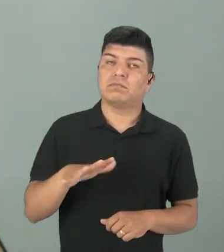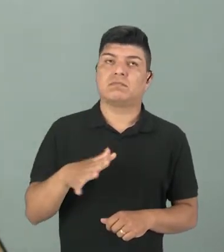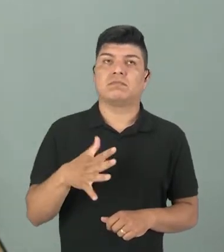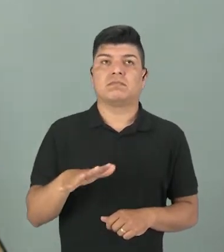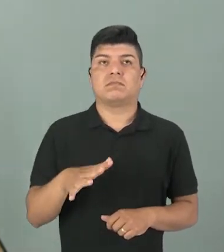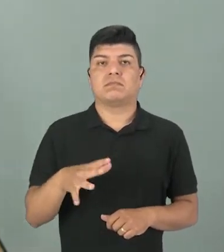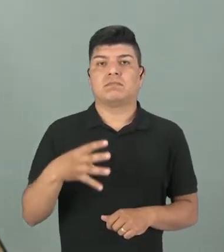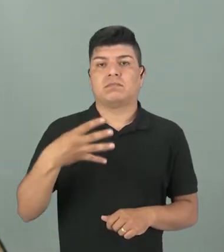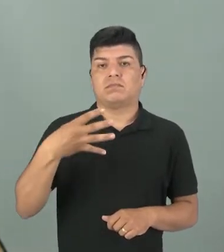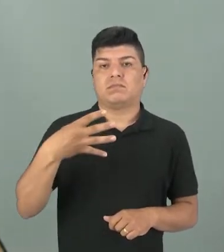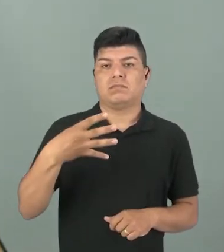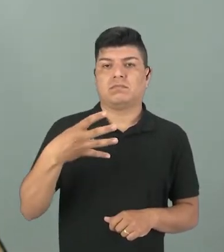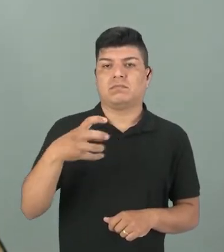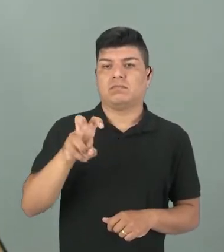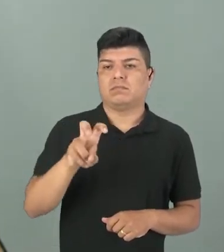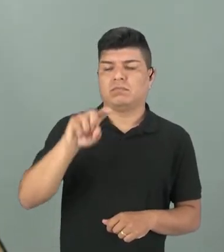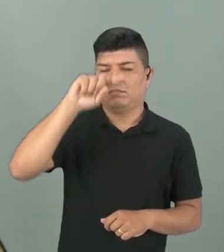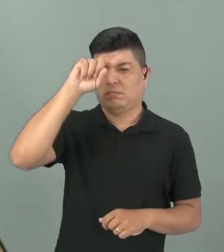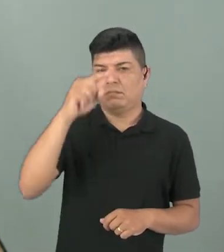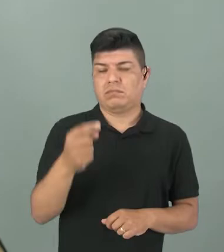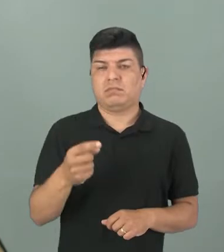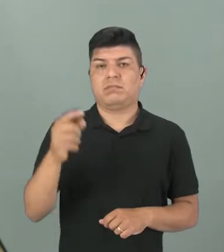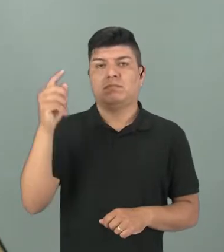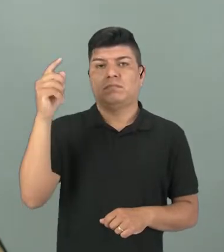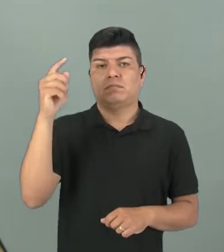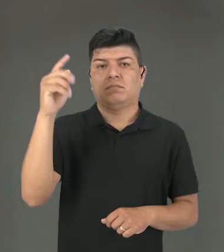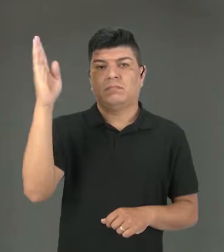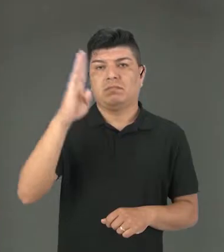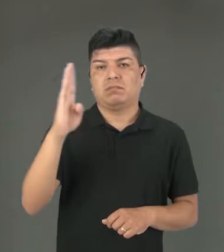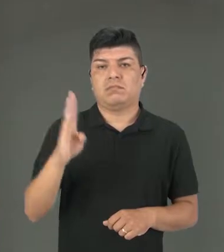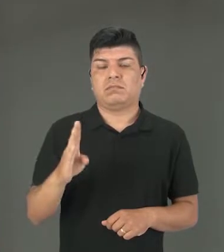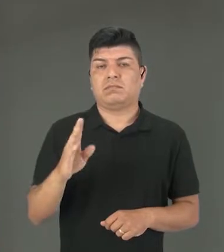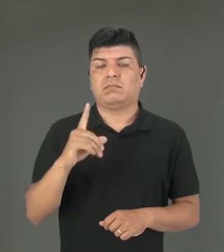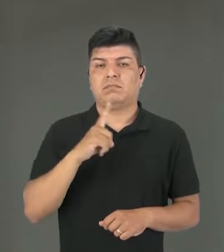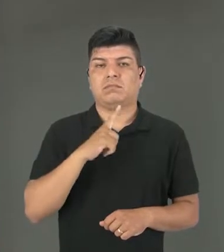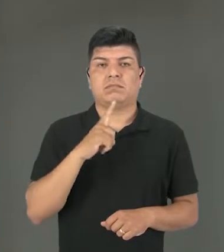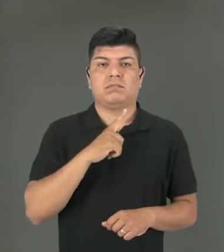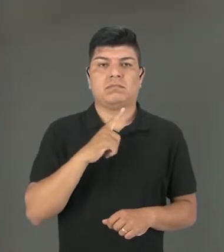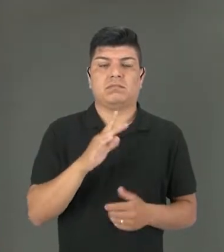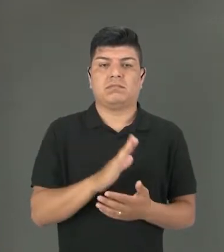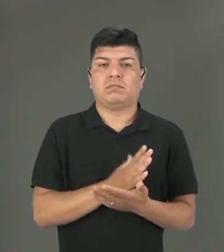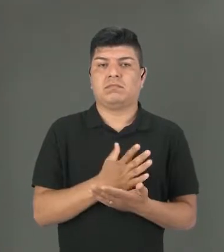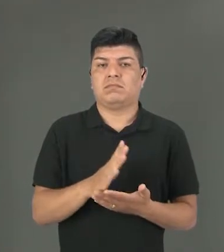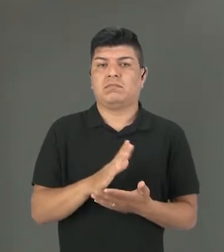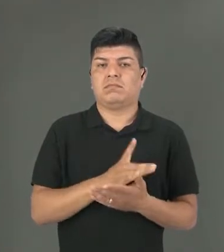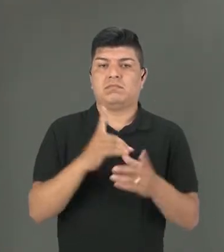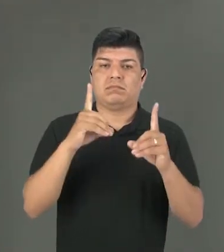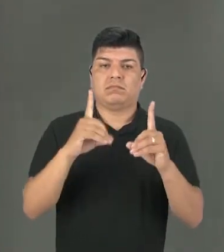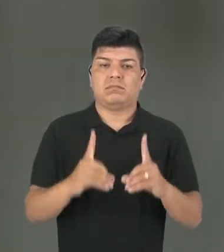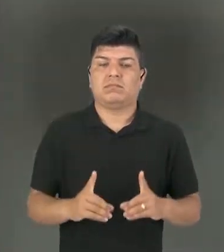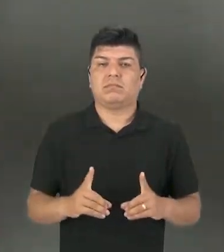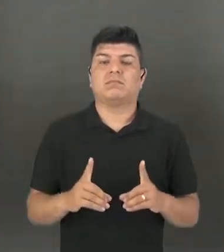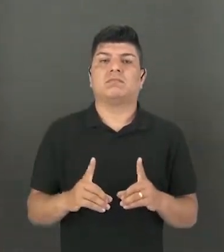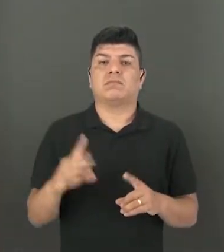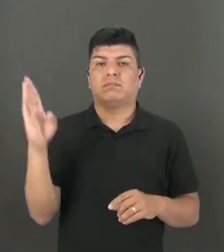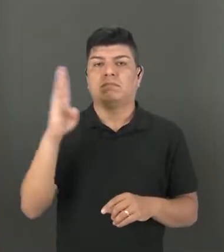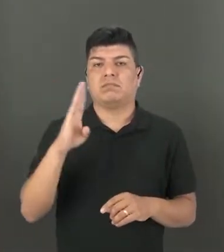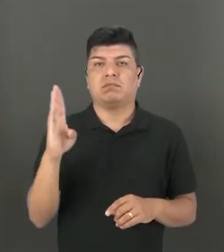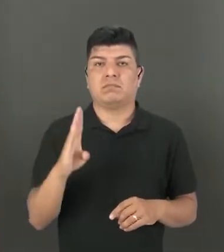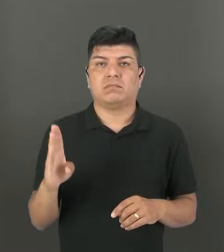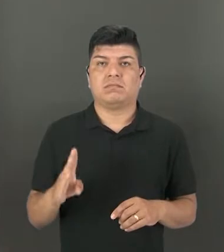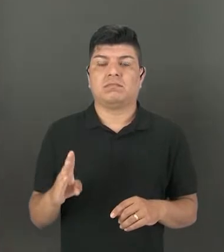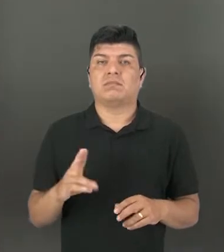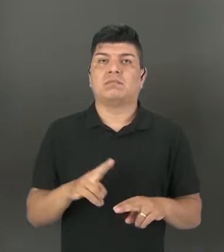Aproximadamente 45 milhões de brasileiros possuem algum tipo de deficiência no